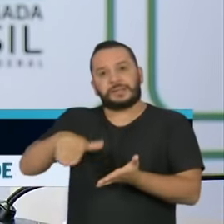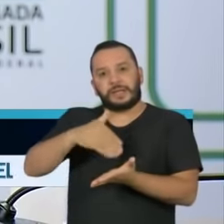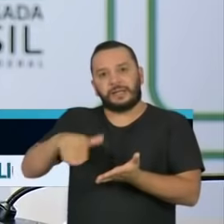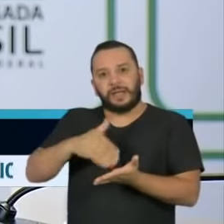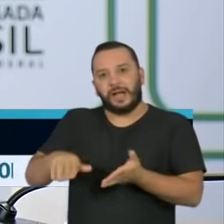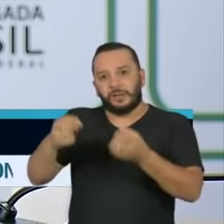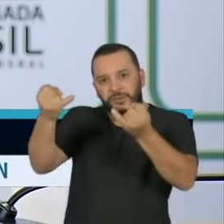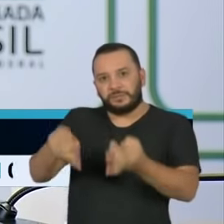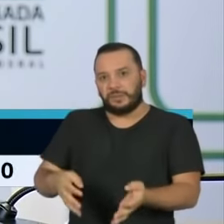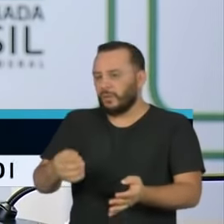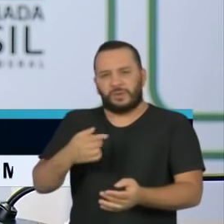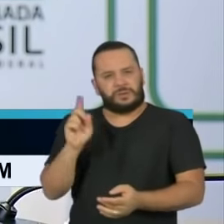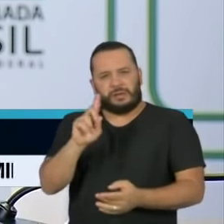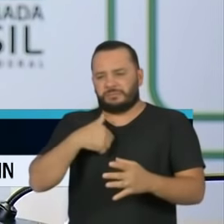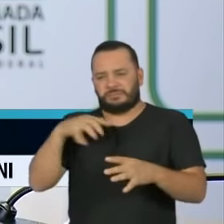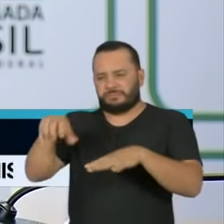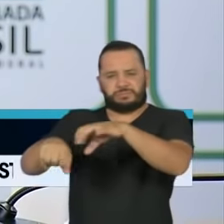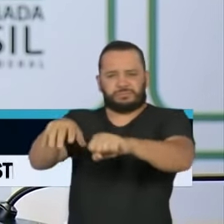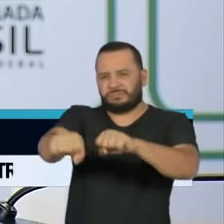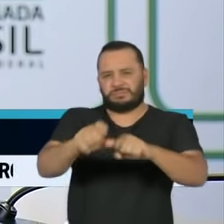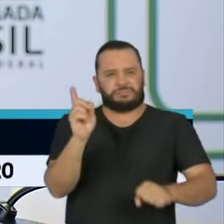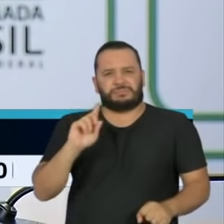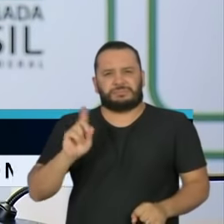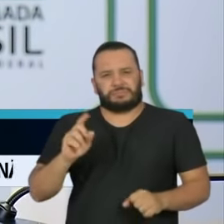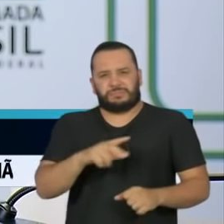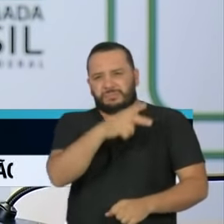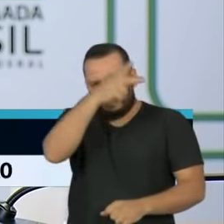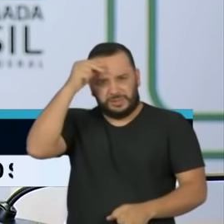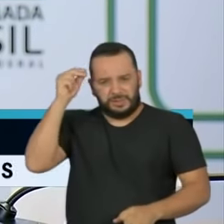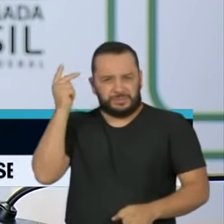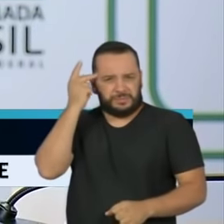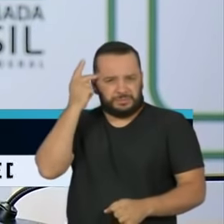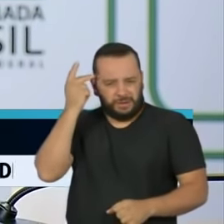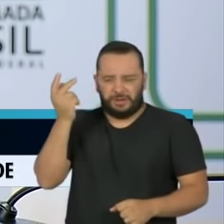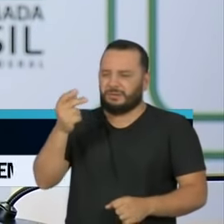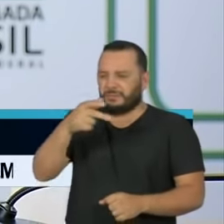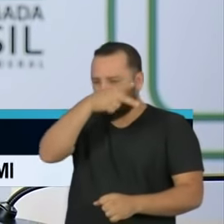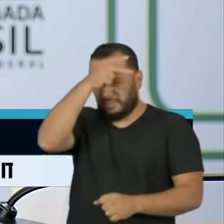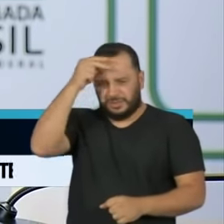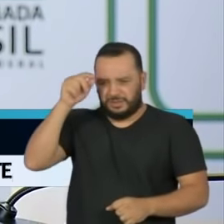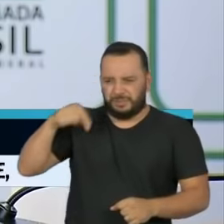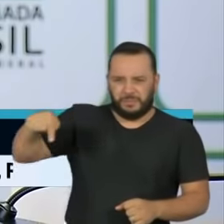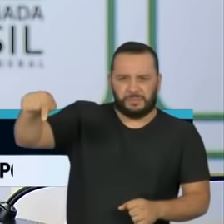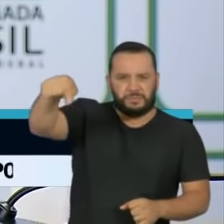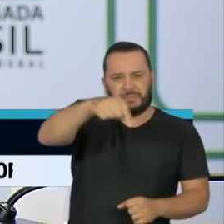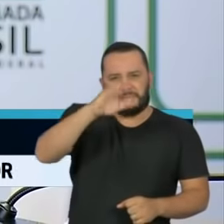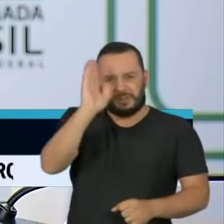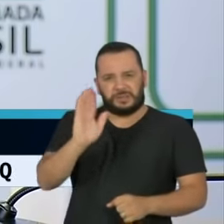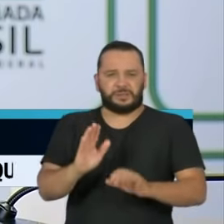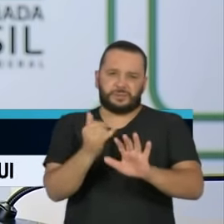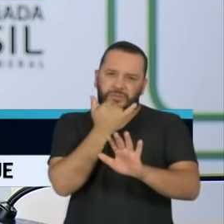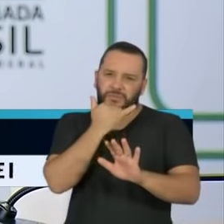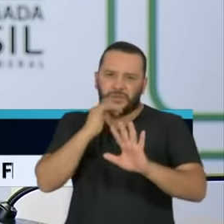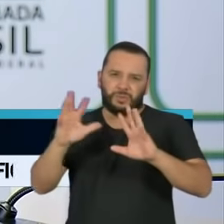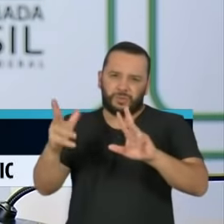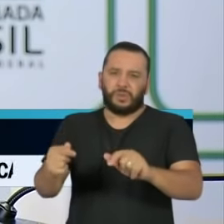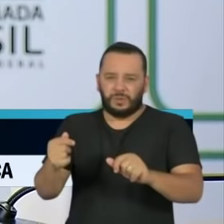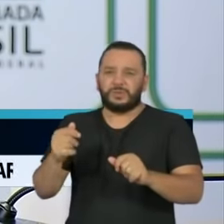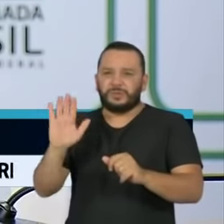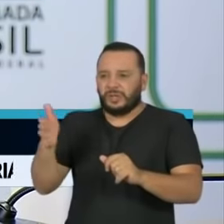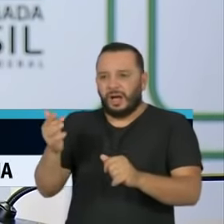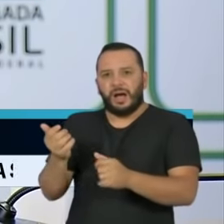dos equipamentos destinados para estados e municípios brasileiros. Todos os produtos que estão, de alguma maneira, sendo